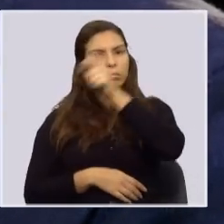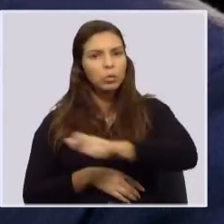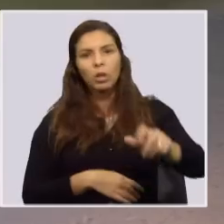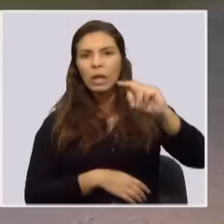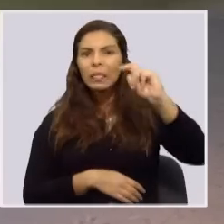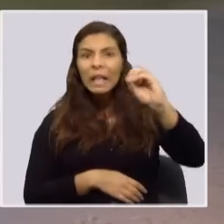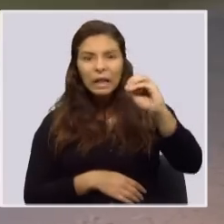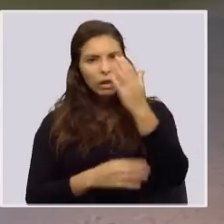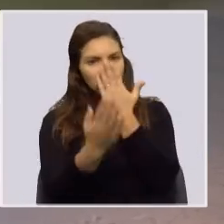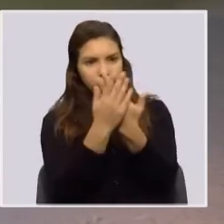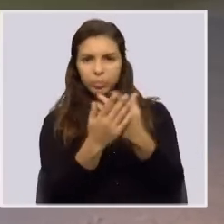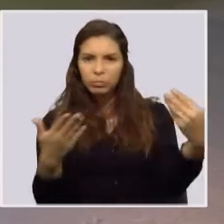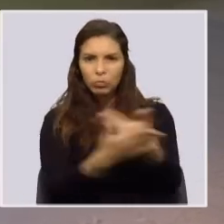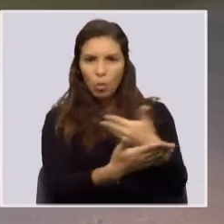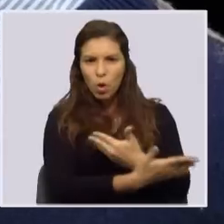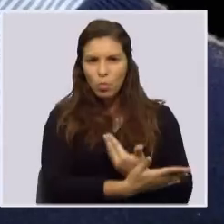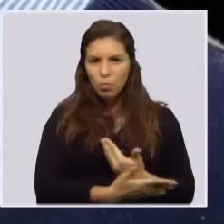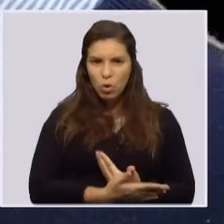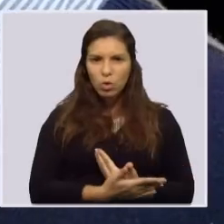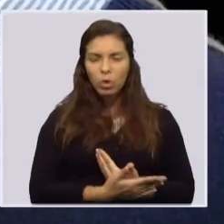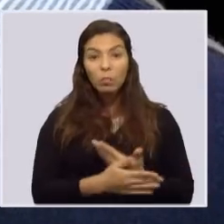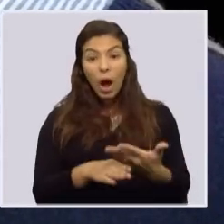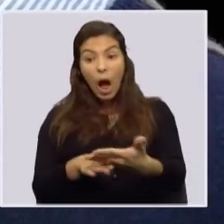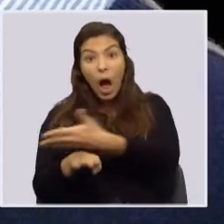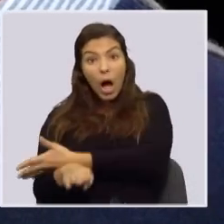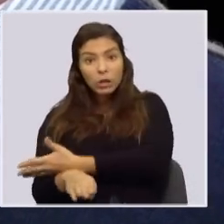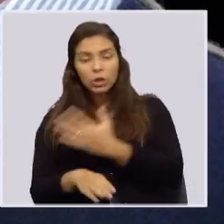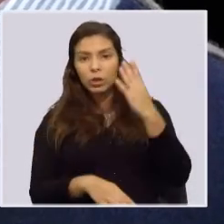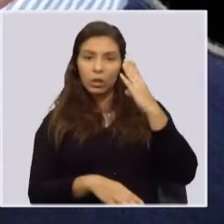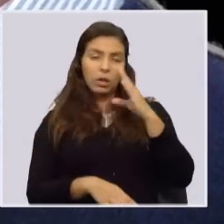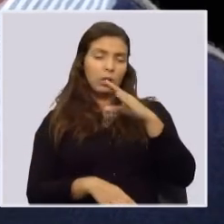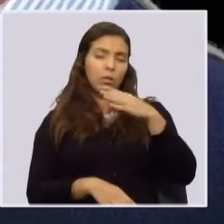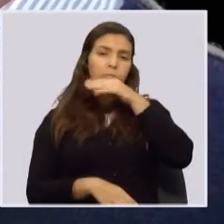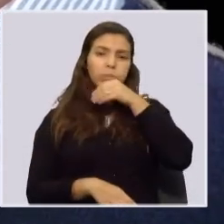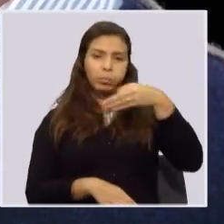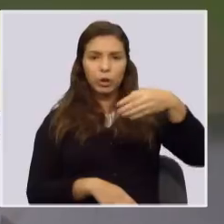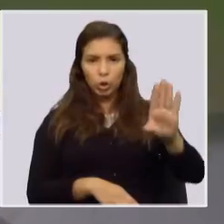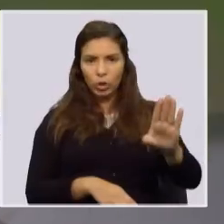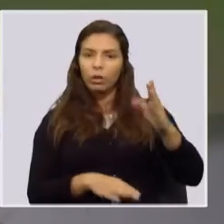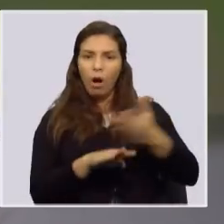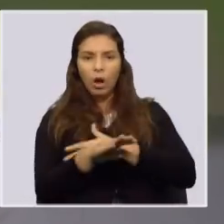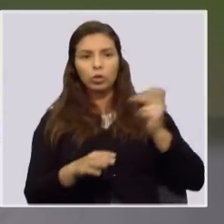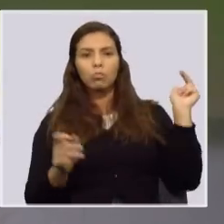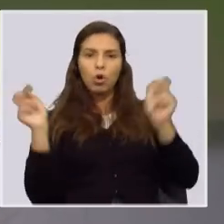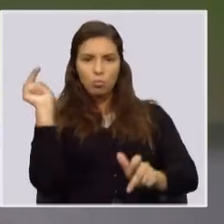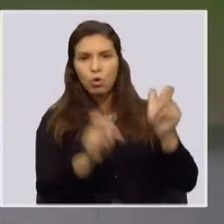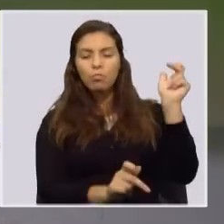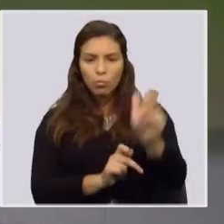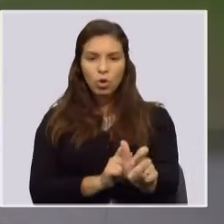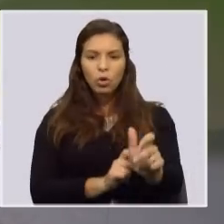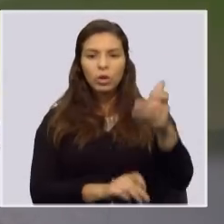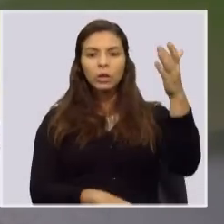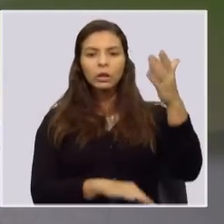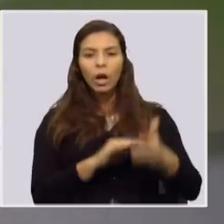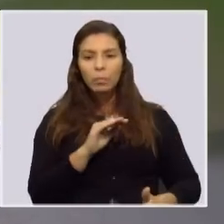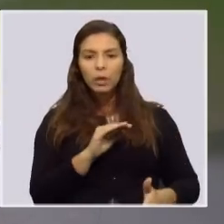tinham morrido à nossa frente. E nós chegámos muito antes da Polícia Judiciária e começa a pôr